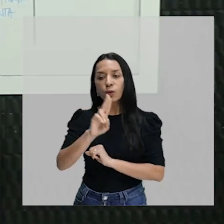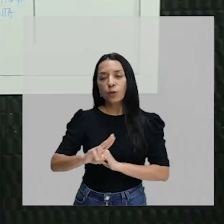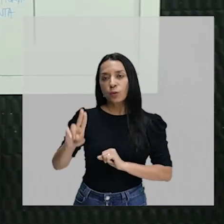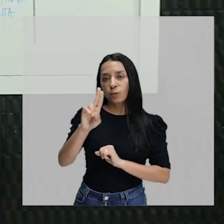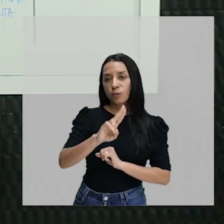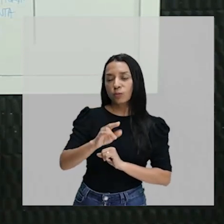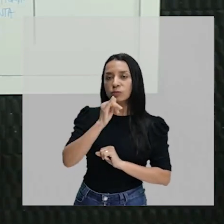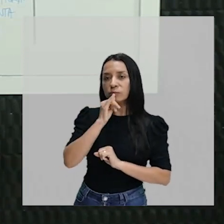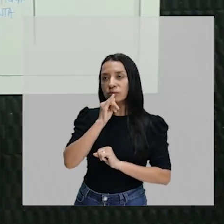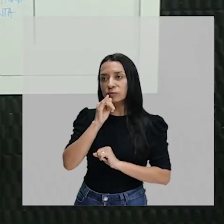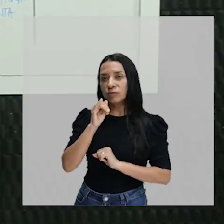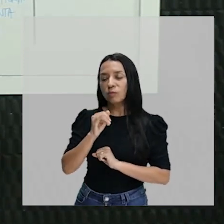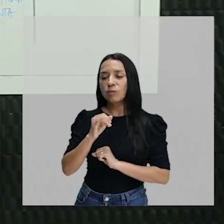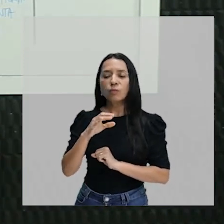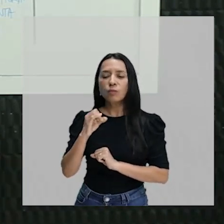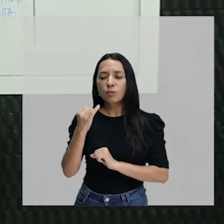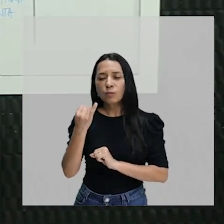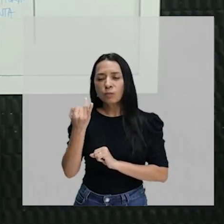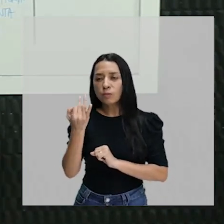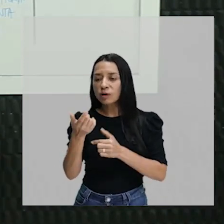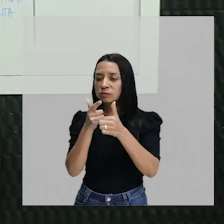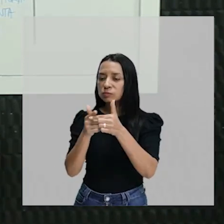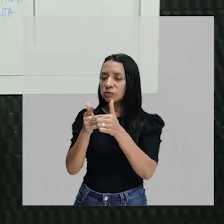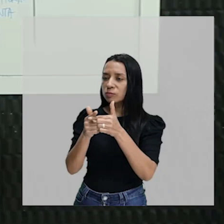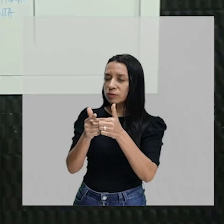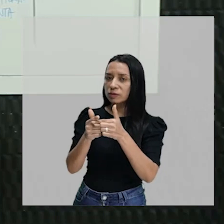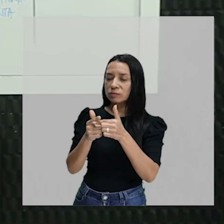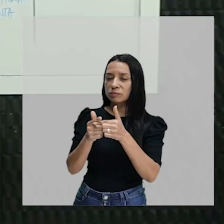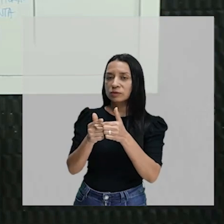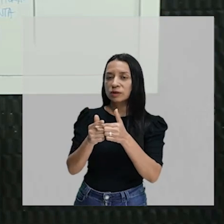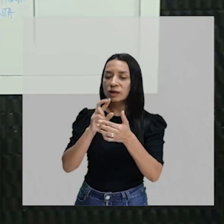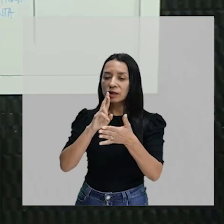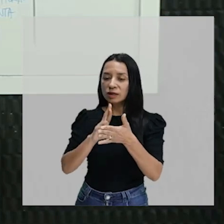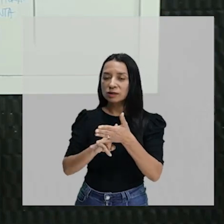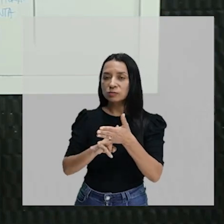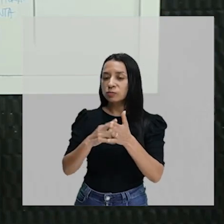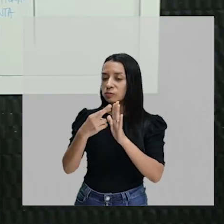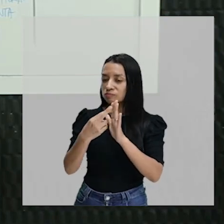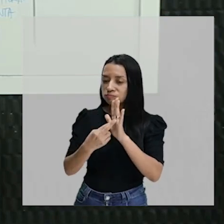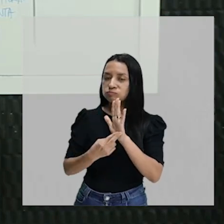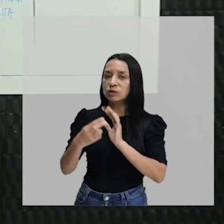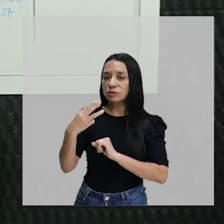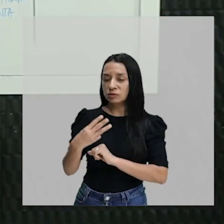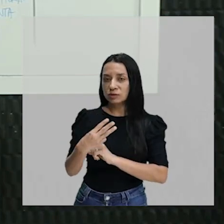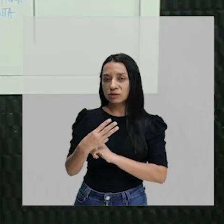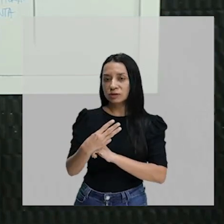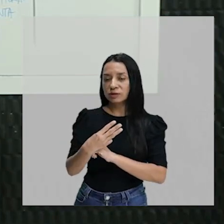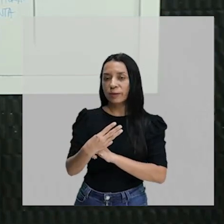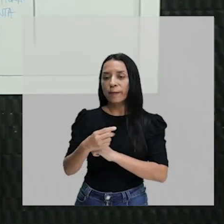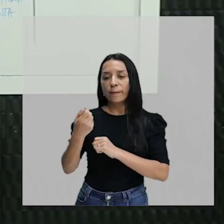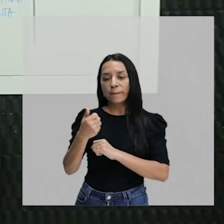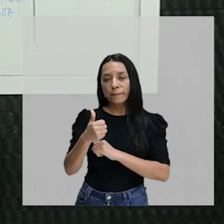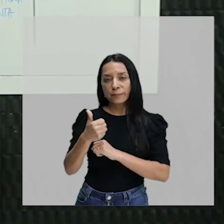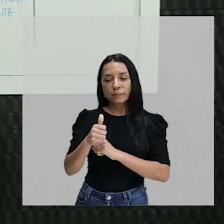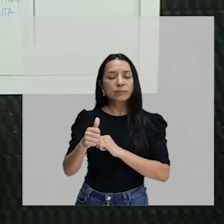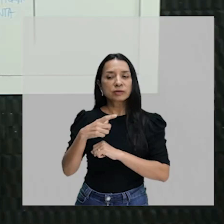Quais são os problemas no seu que a gente resolve com regra de três como é que eu reconheço mesmo você tem que ver seu problema